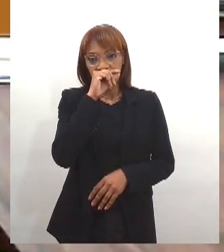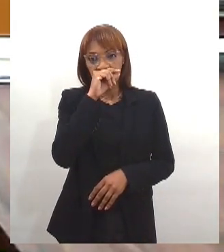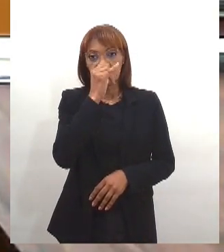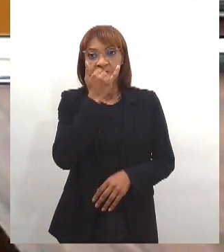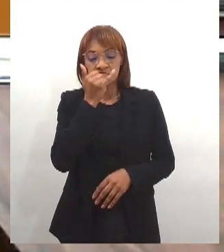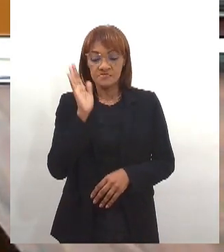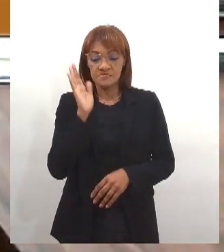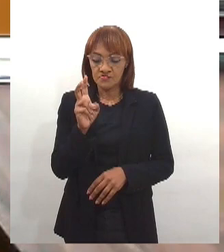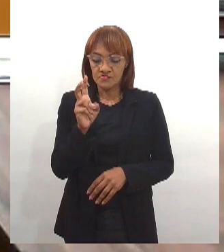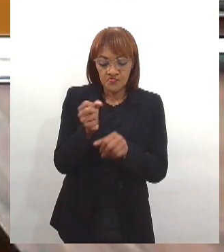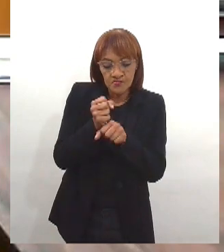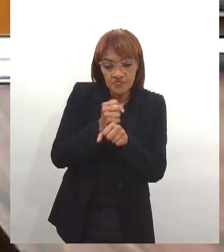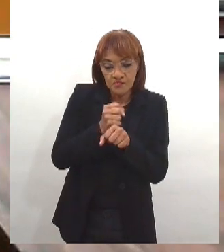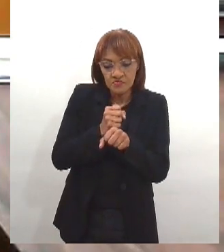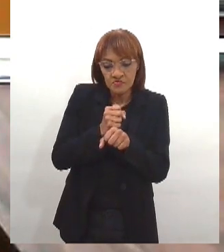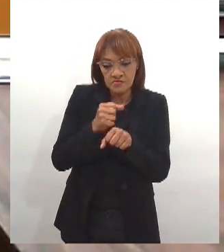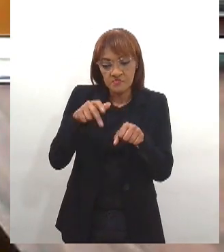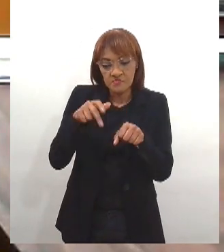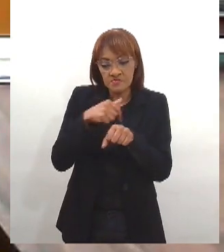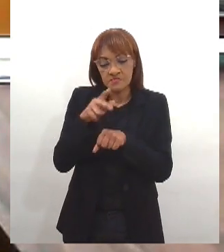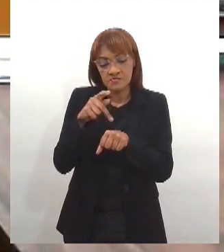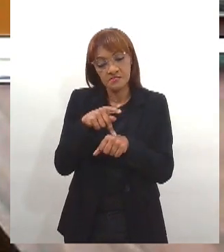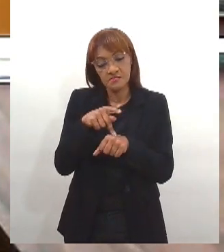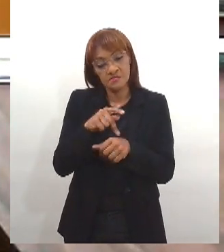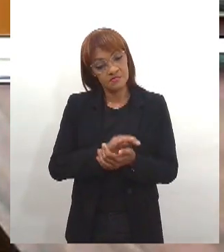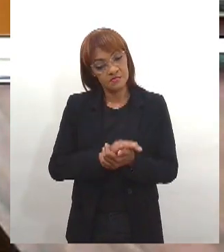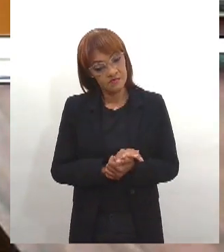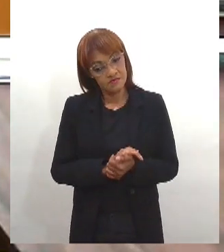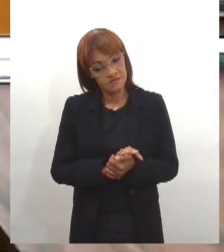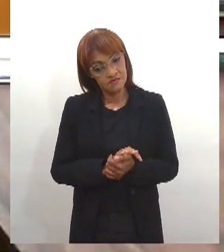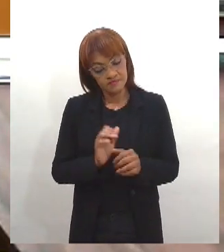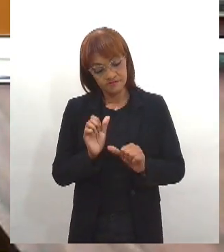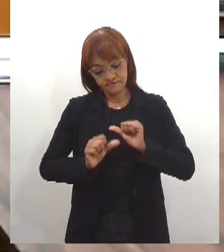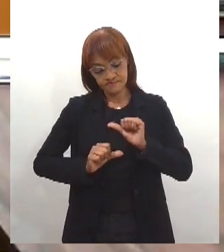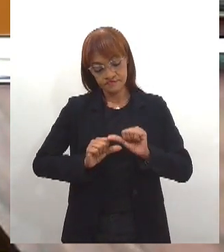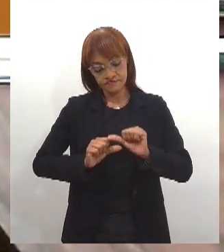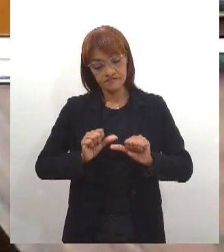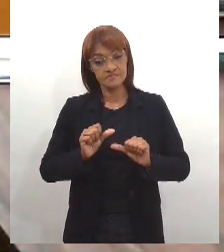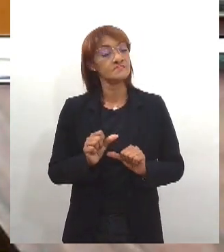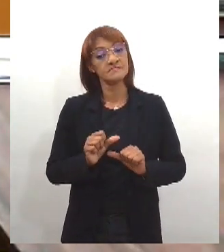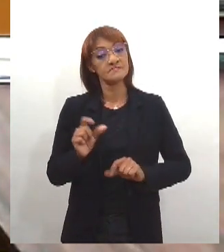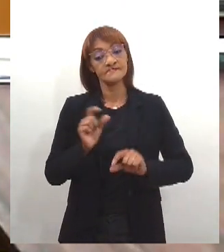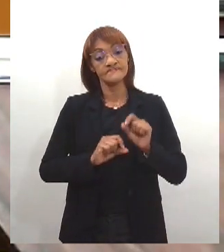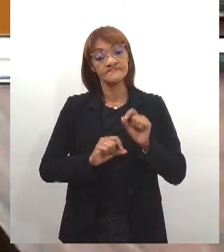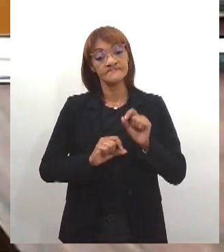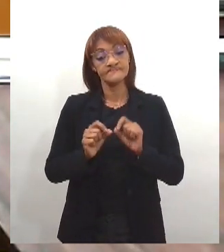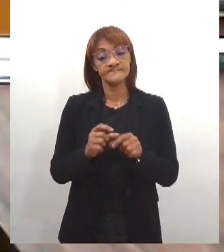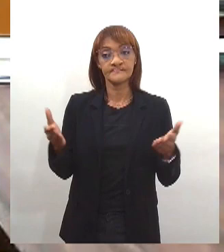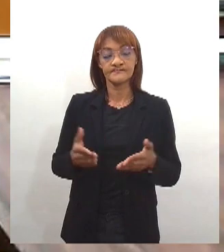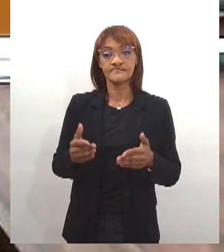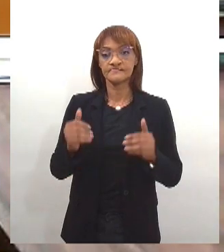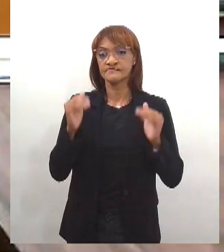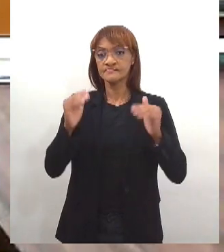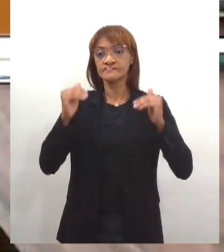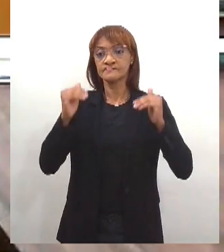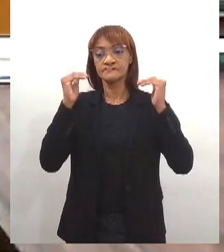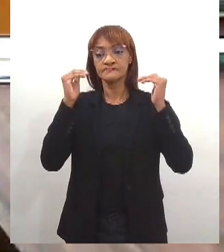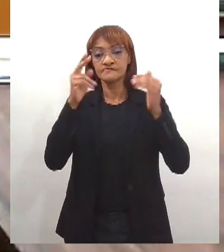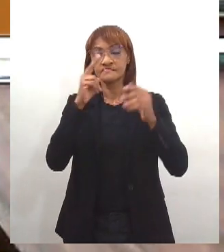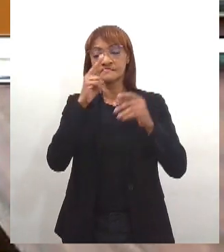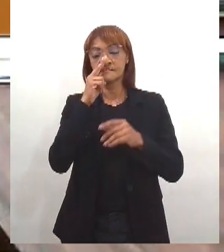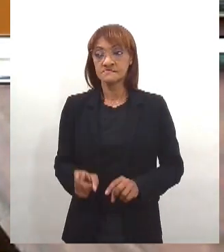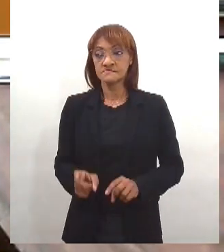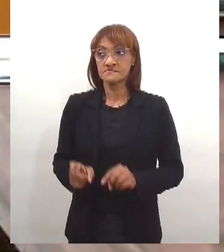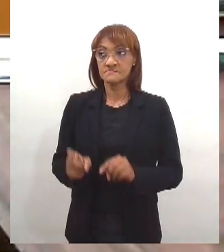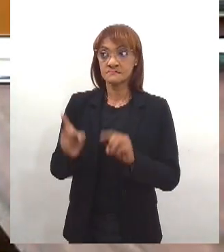passou de um cenário de importação para ser uma grande potência mundial na agricultura. E claro que a